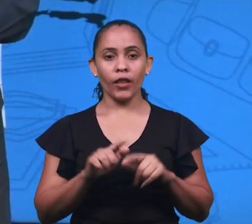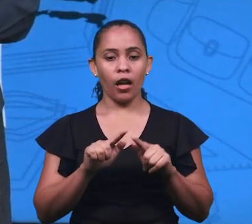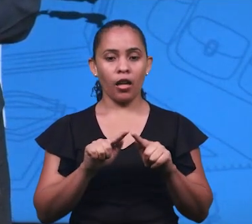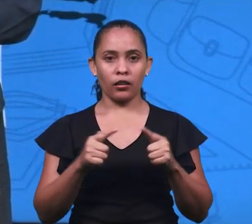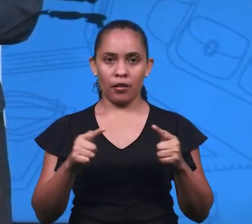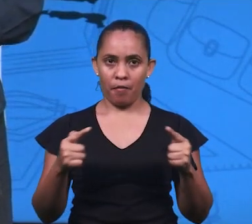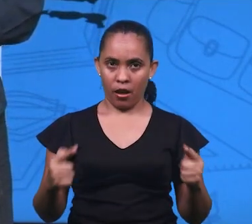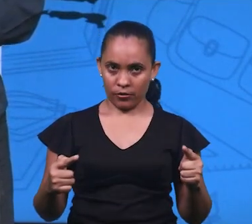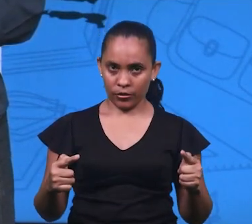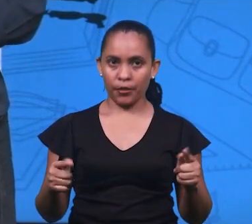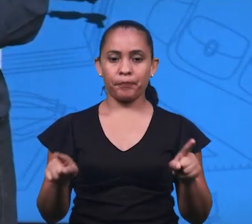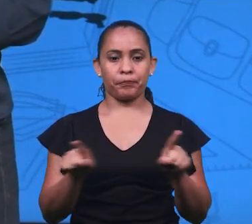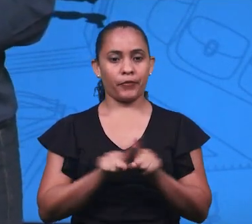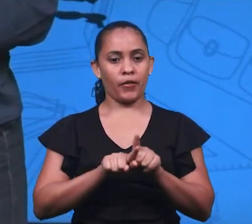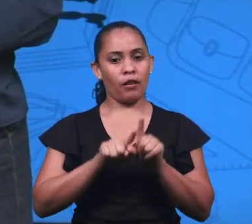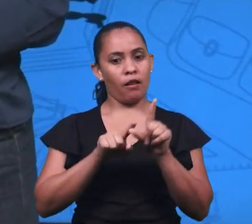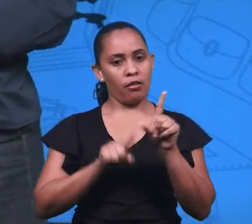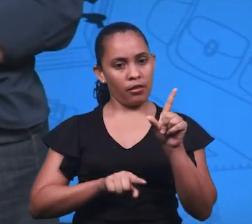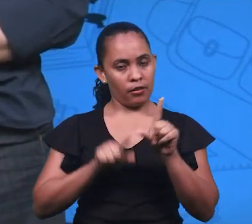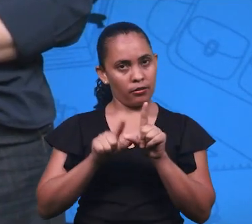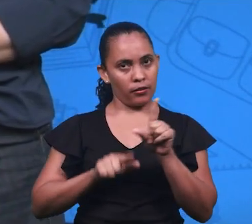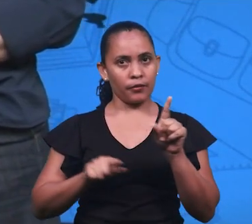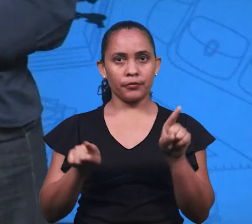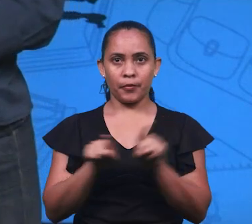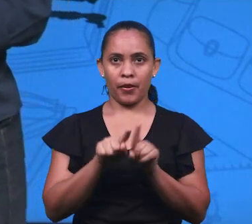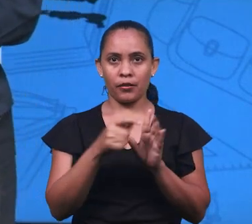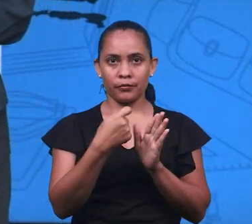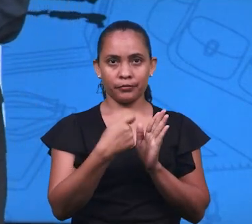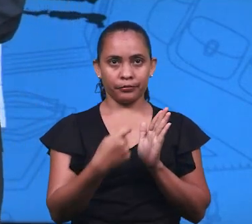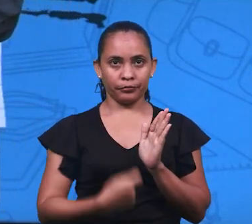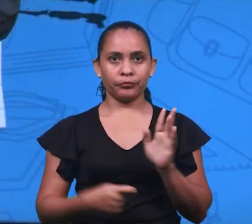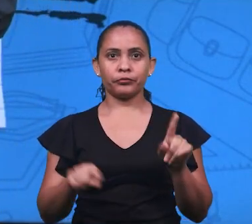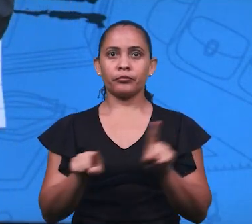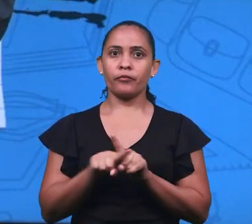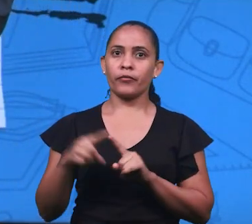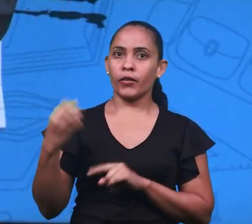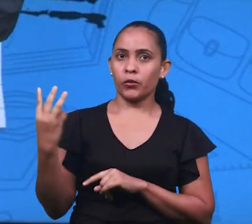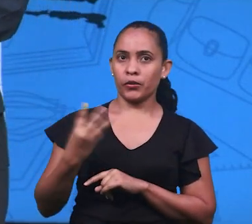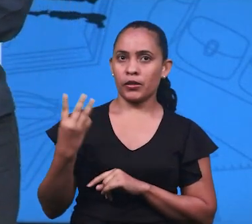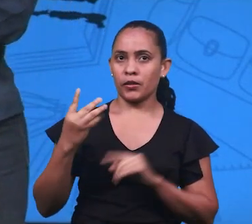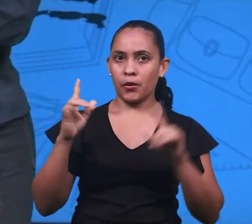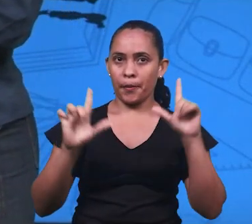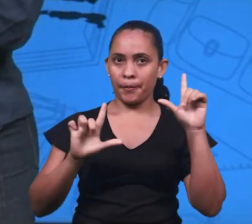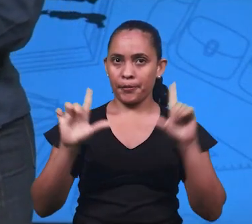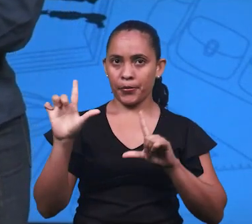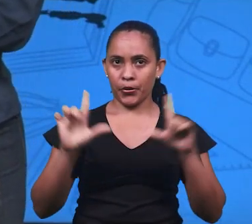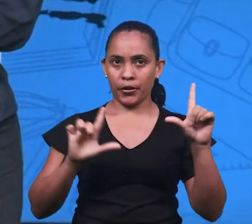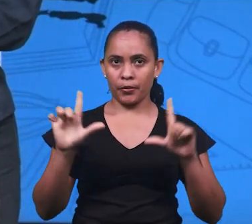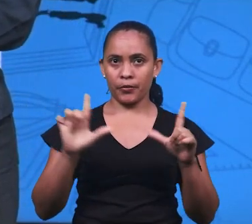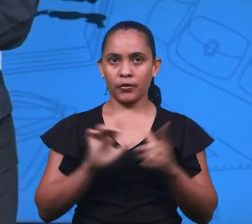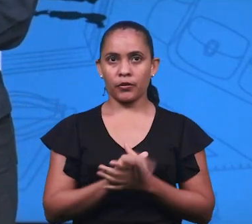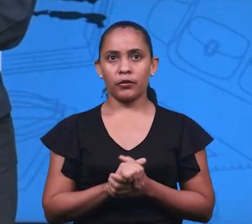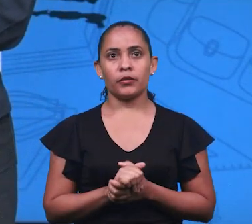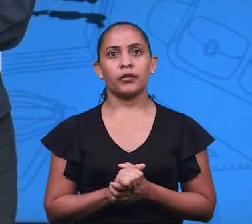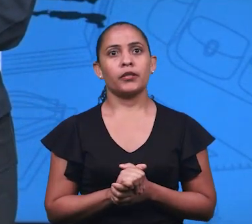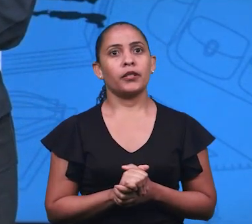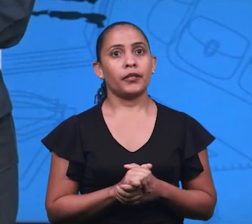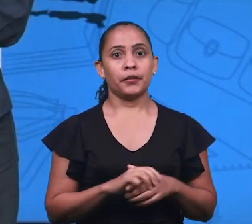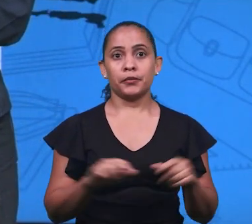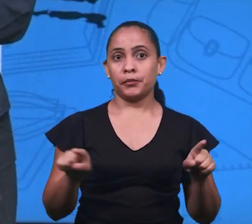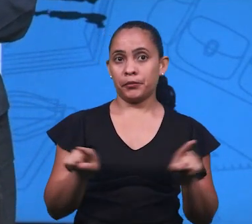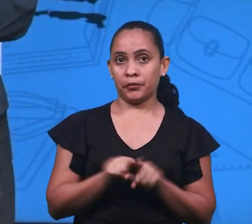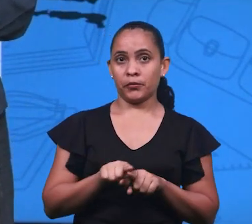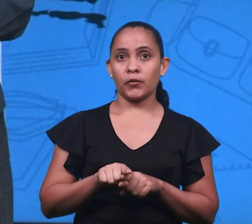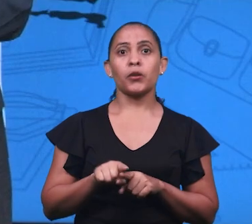ortográfica, né? Exatamente. Opa! É isso aí. E o terceiro programa, que foi a competência